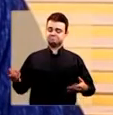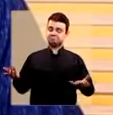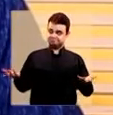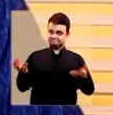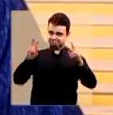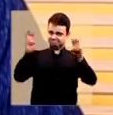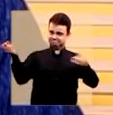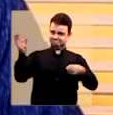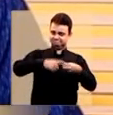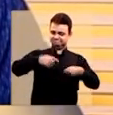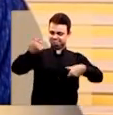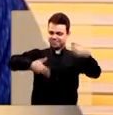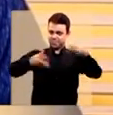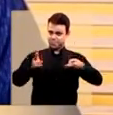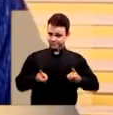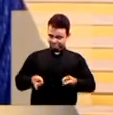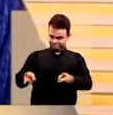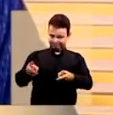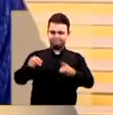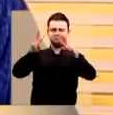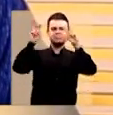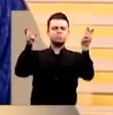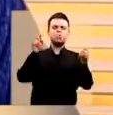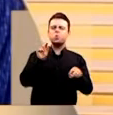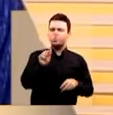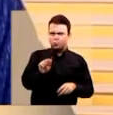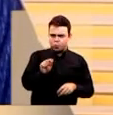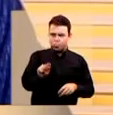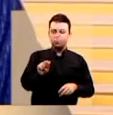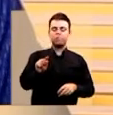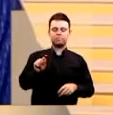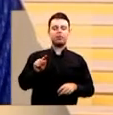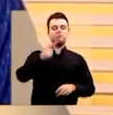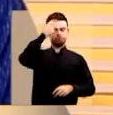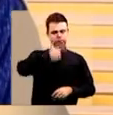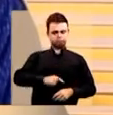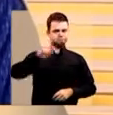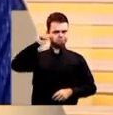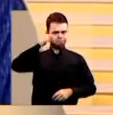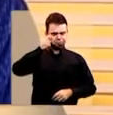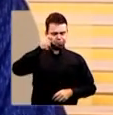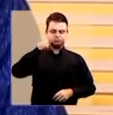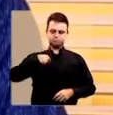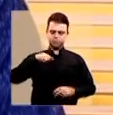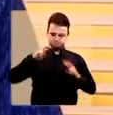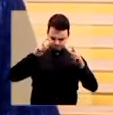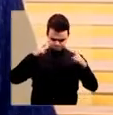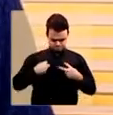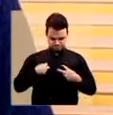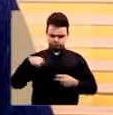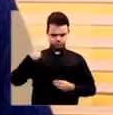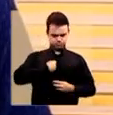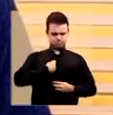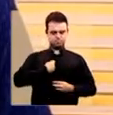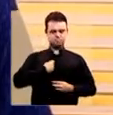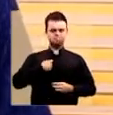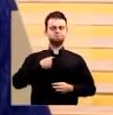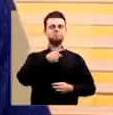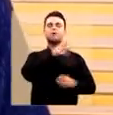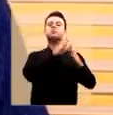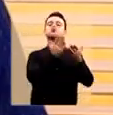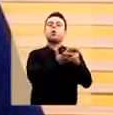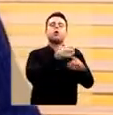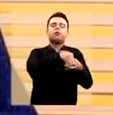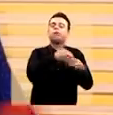E de volta com o Ponto de Vista, agora falando sobre a construção da identidade negra na sala de aula. Eu começo perguntando para a